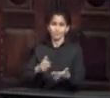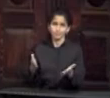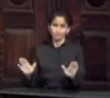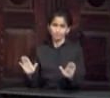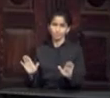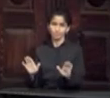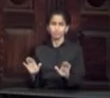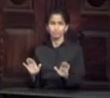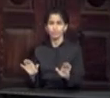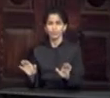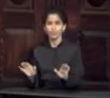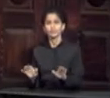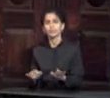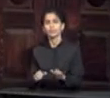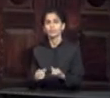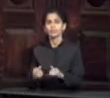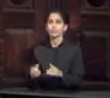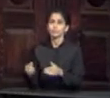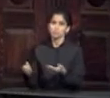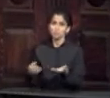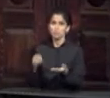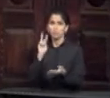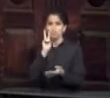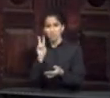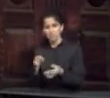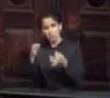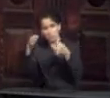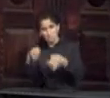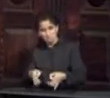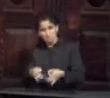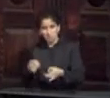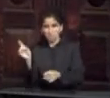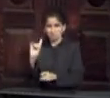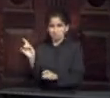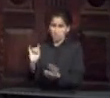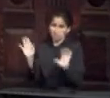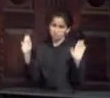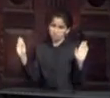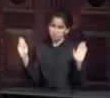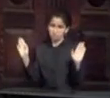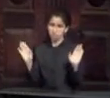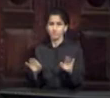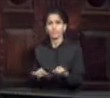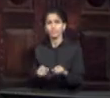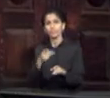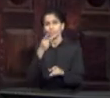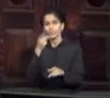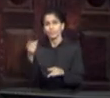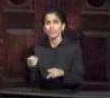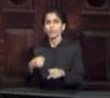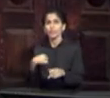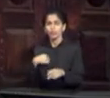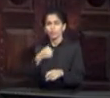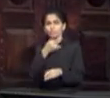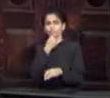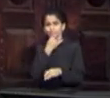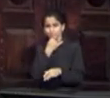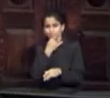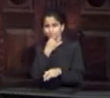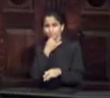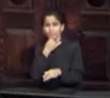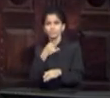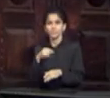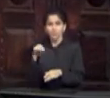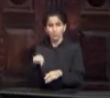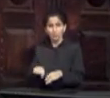não vou entrar no mérito se a decisão é justa ou injusta. Só quero dizer que fico muito entristecido que o